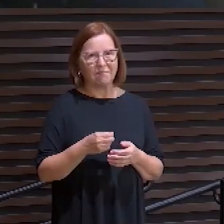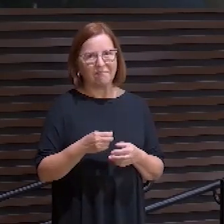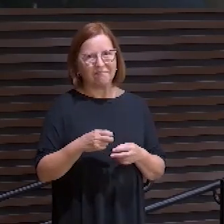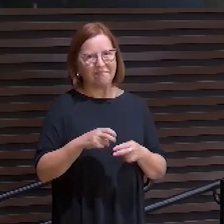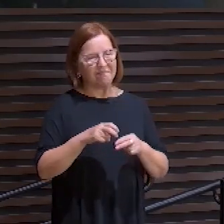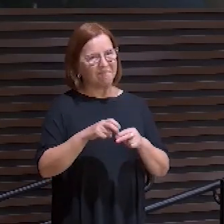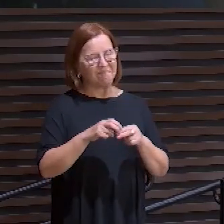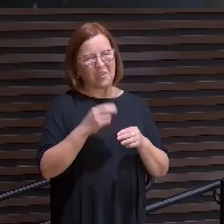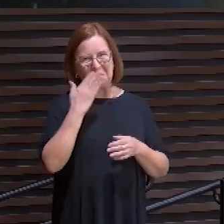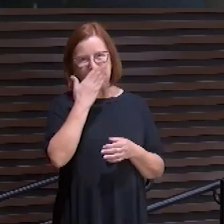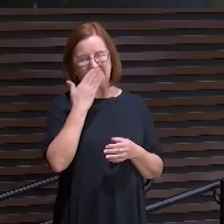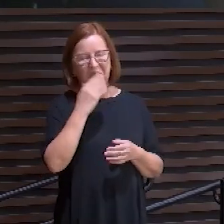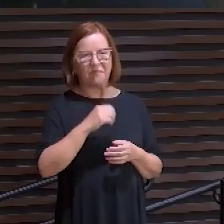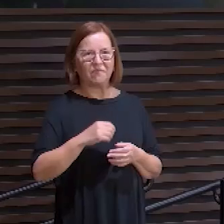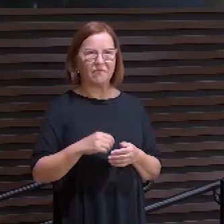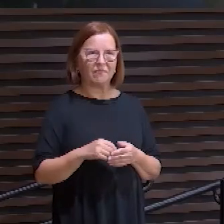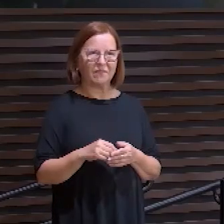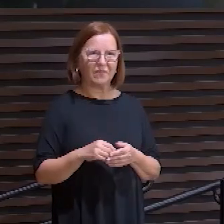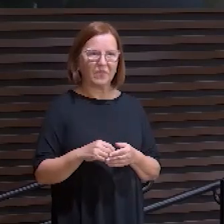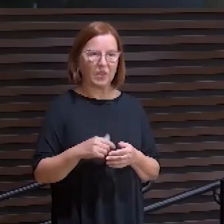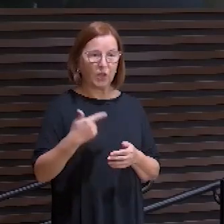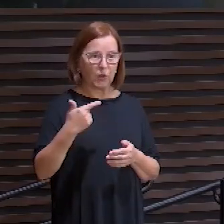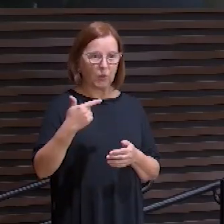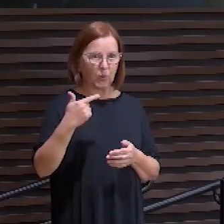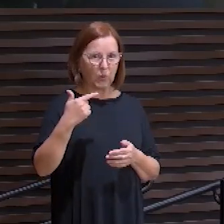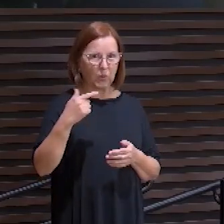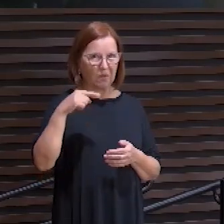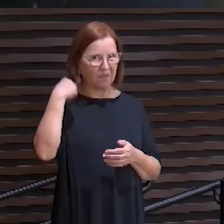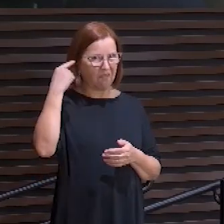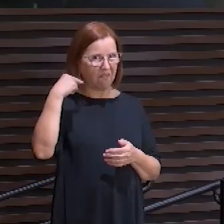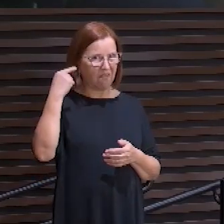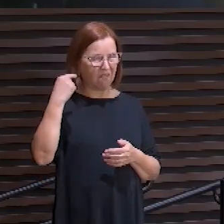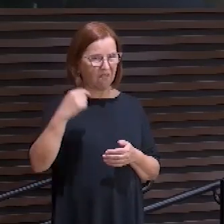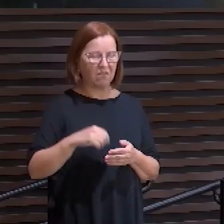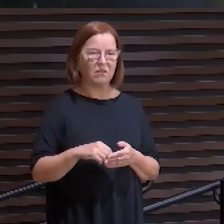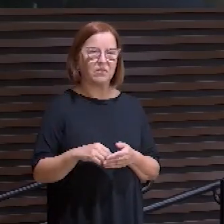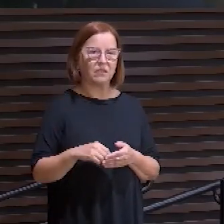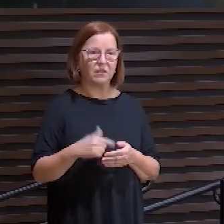contumazes, 2 foram loucos furiosos,